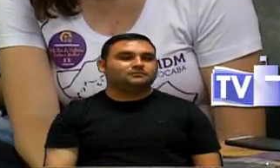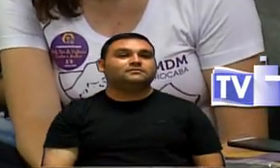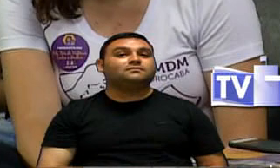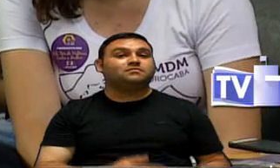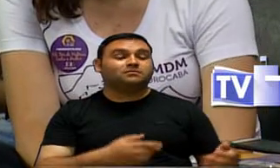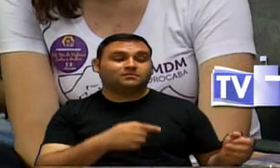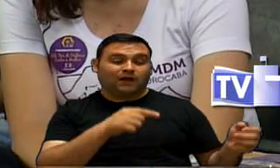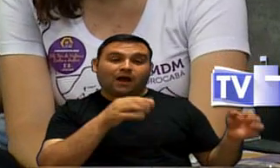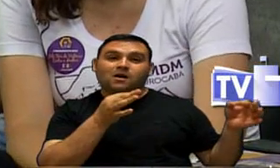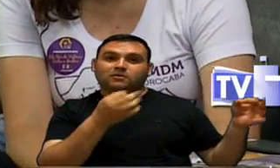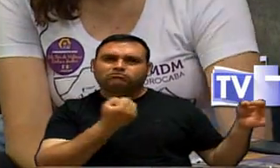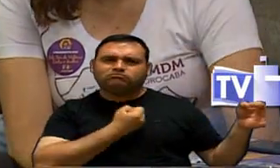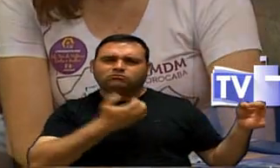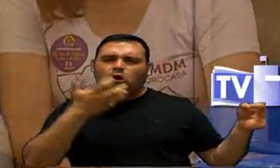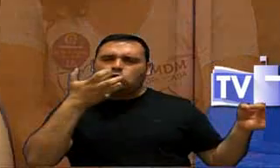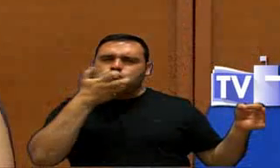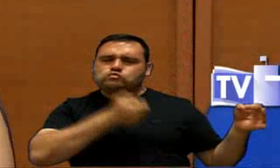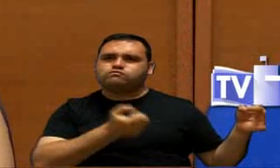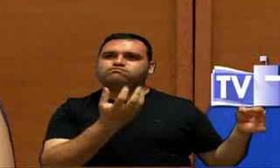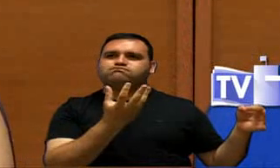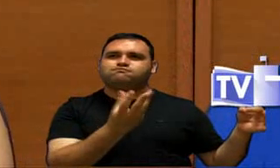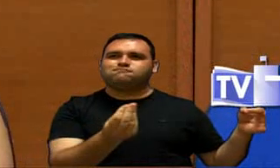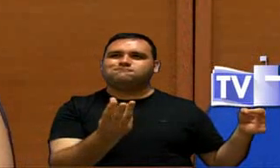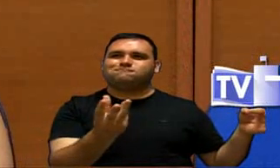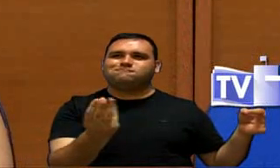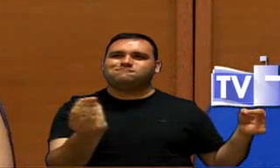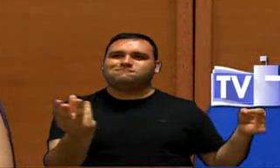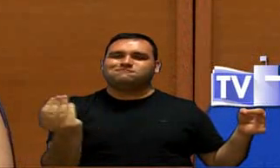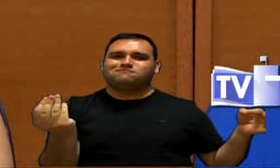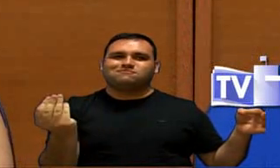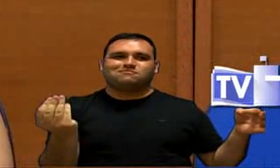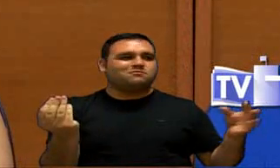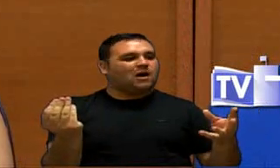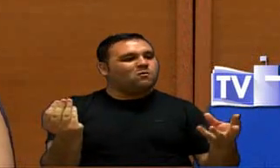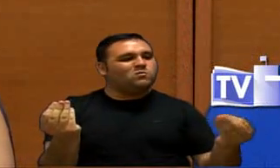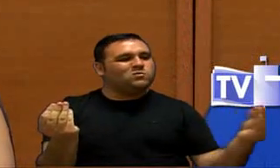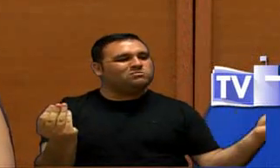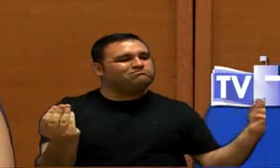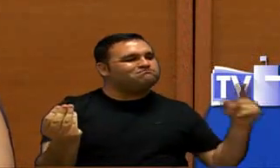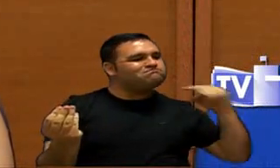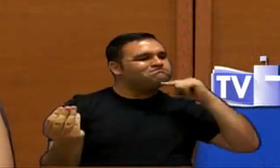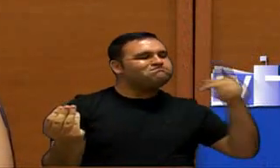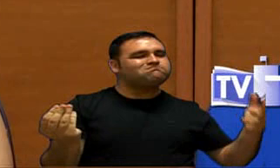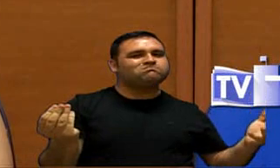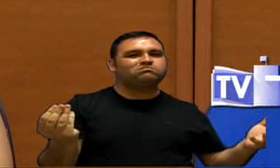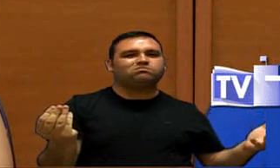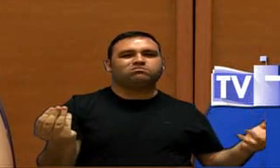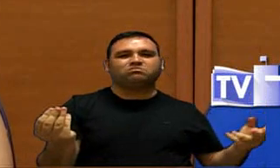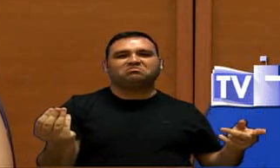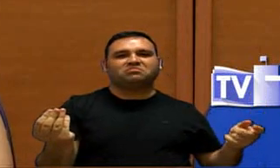pode ter salvado muitas, mas muitas não conseguiram.